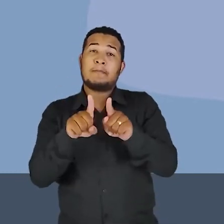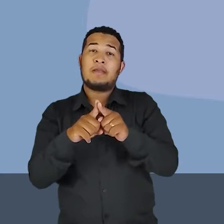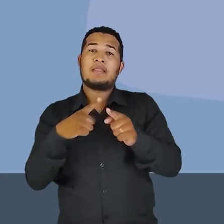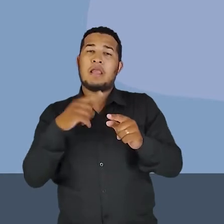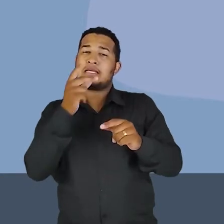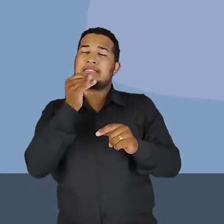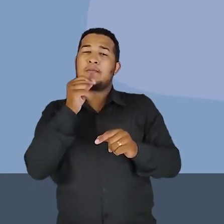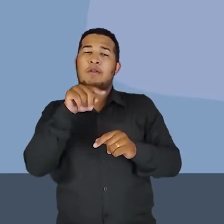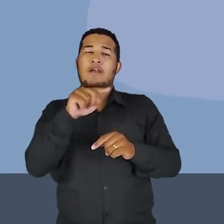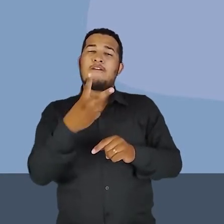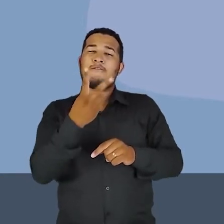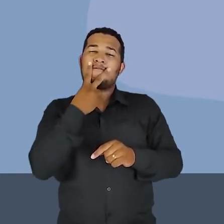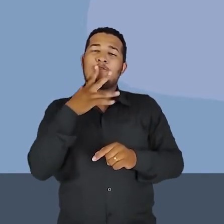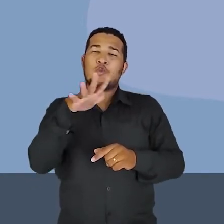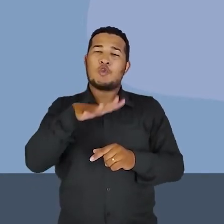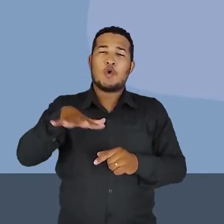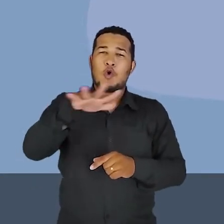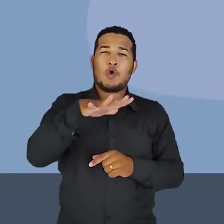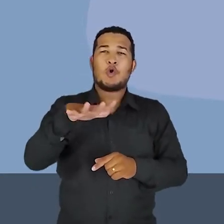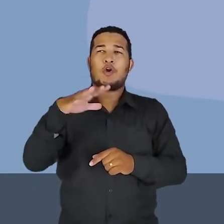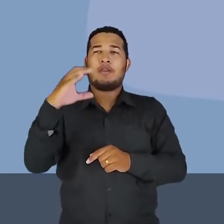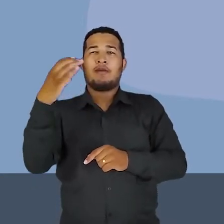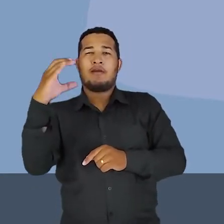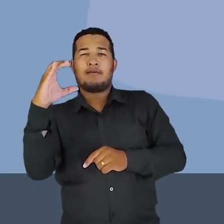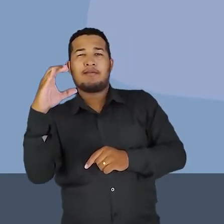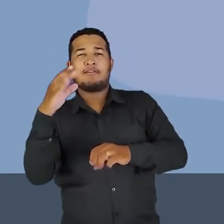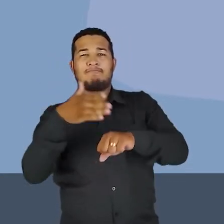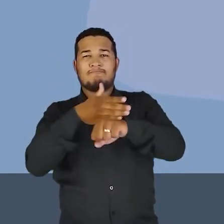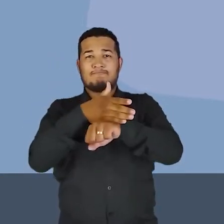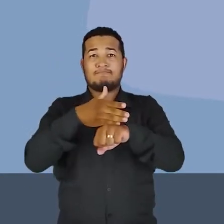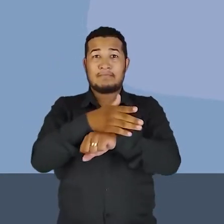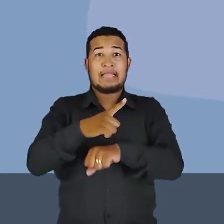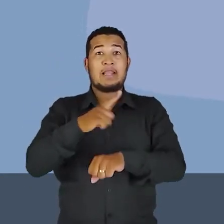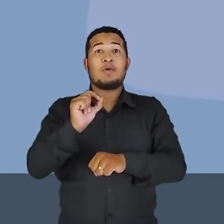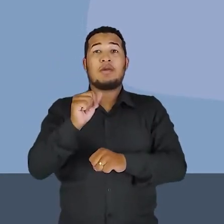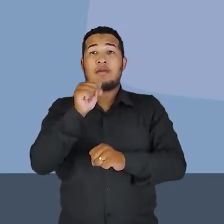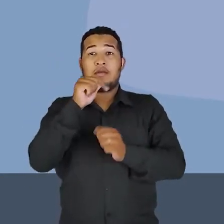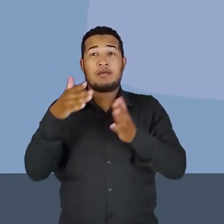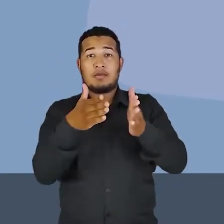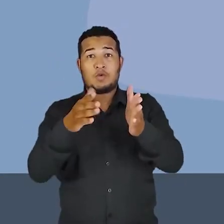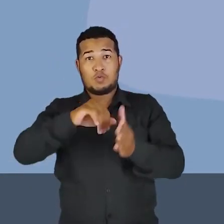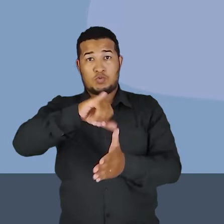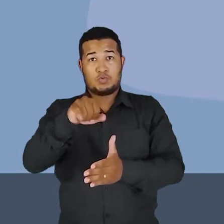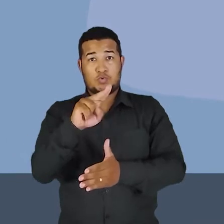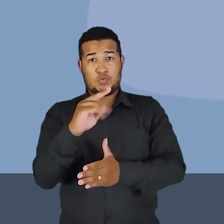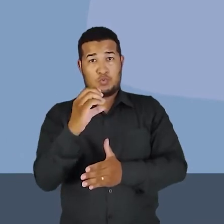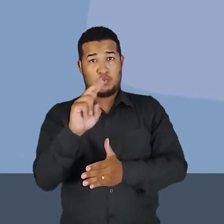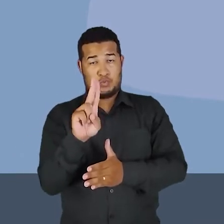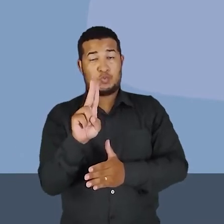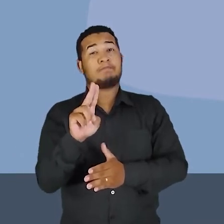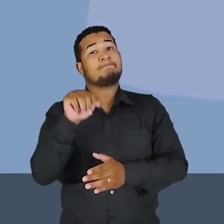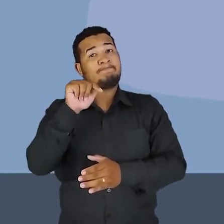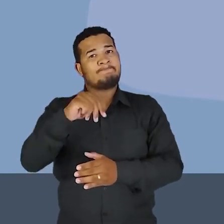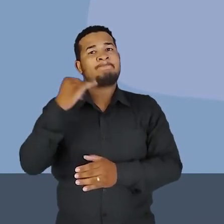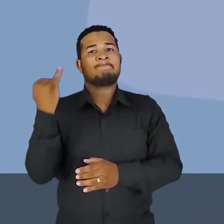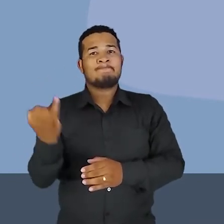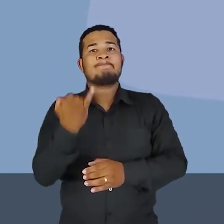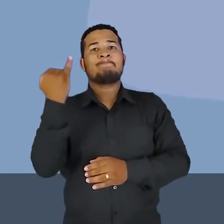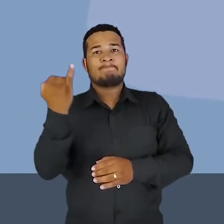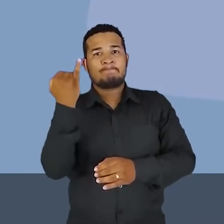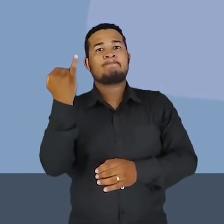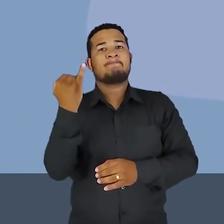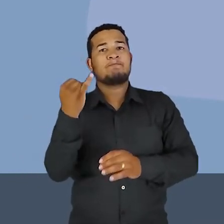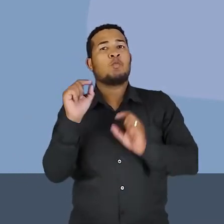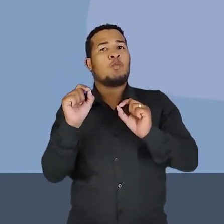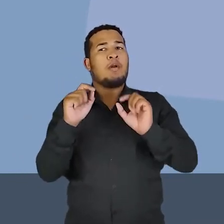abastecendo a Grande Vitória, Cariacica, Serra, nós temos o rio Jucu, certo? Que é muito importante tanto para